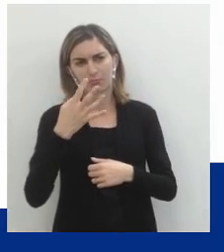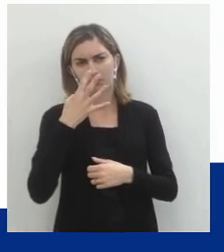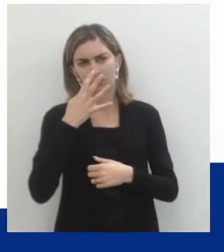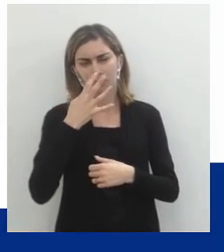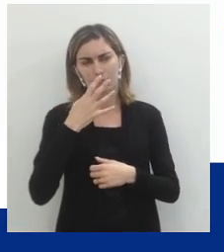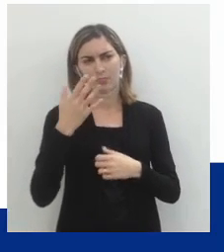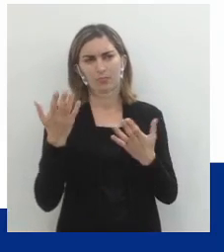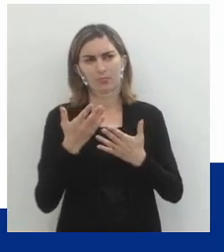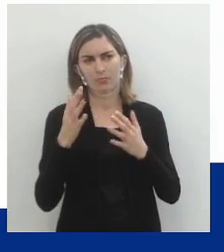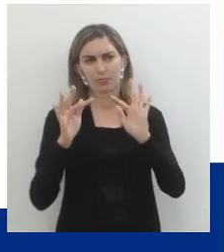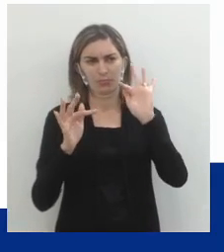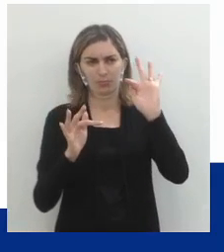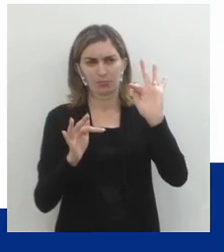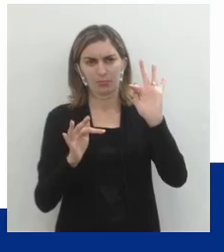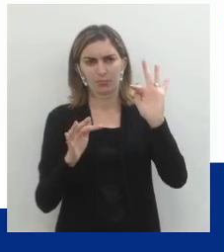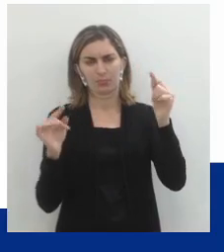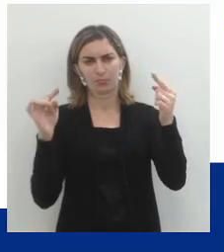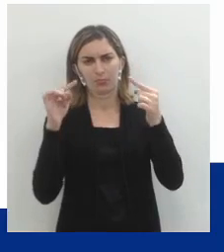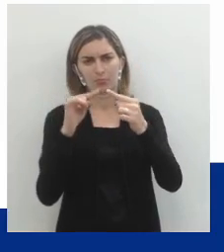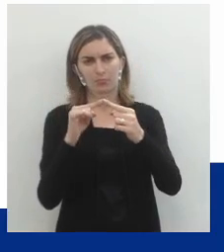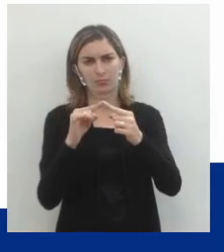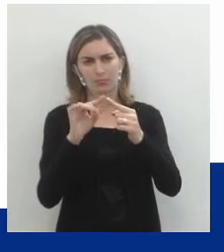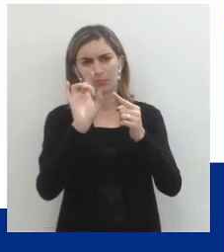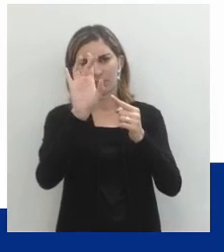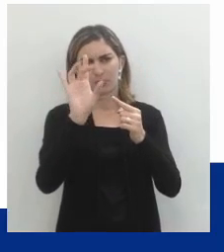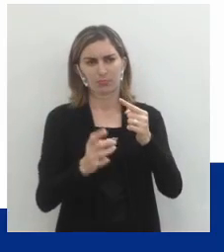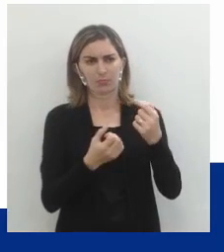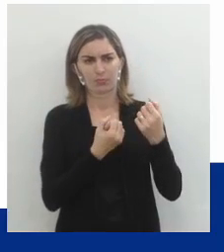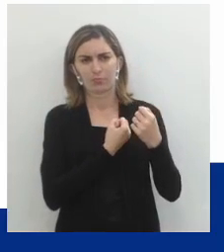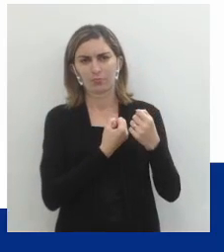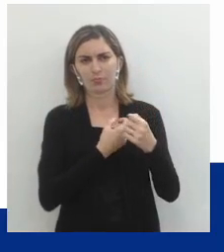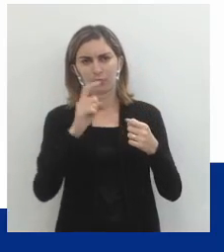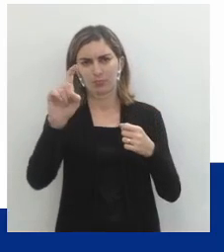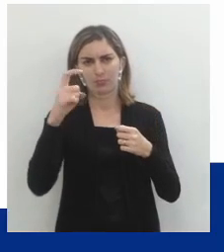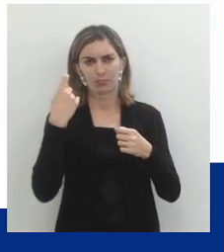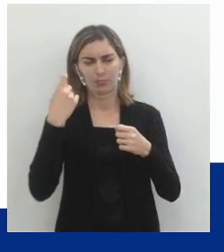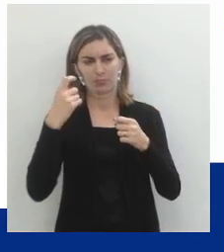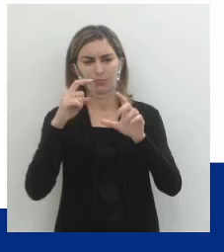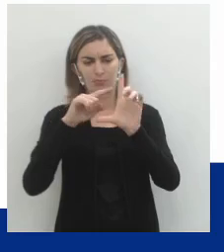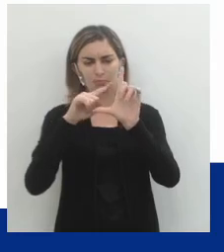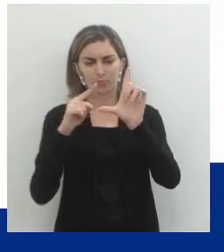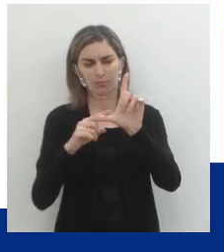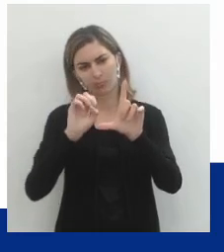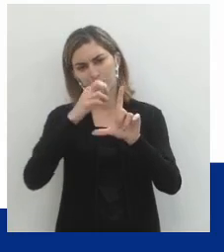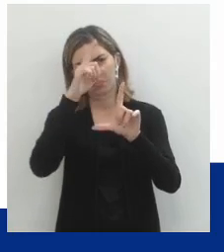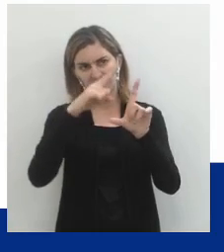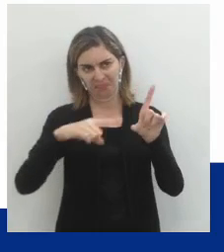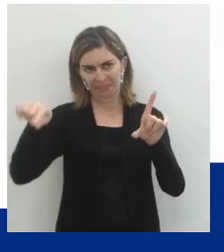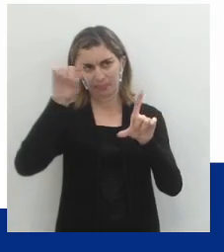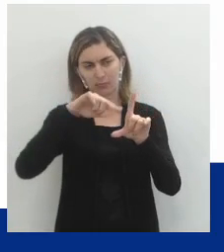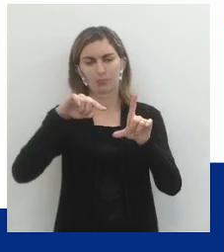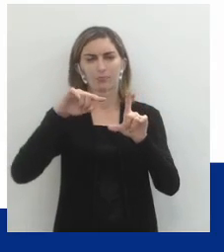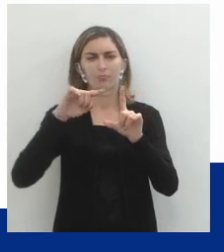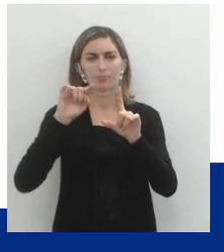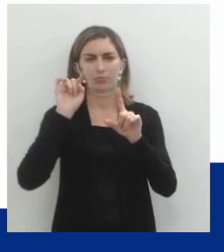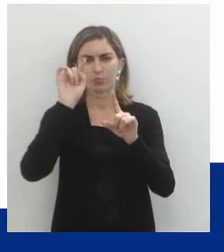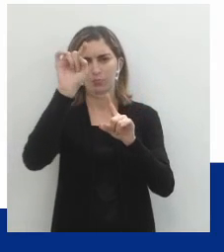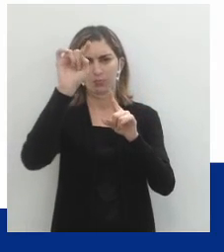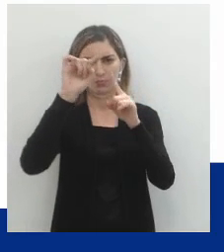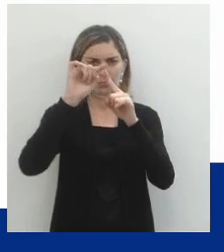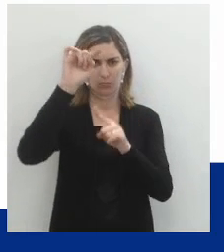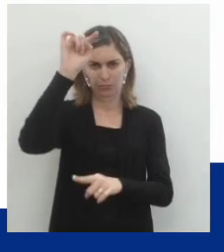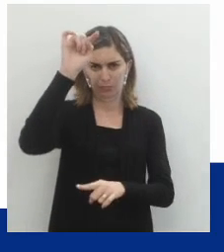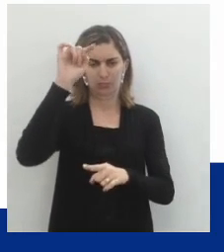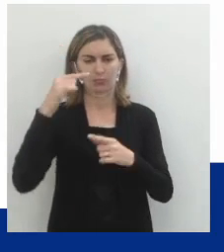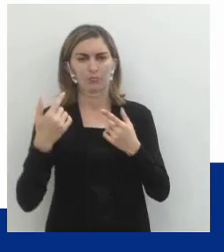observe que f associa a cada número real x, ângulo ou arco, a ordenada do ponto correspondente à sua